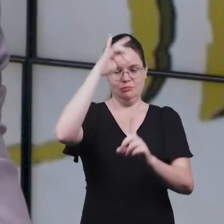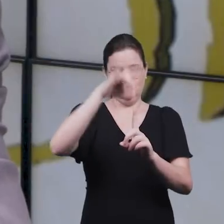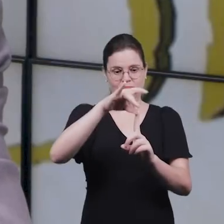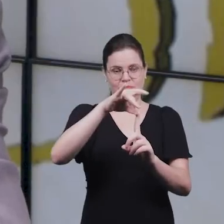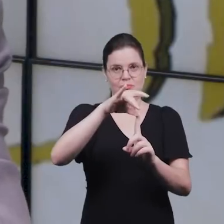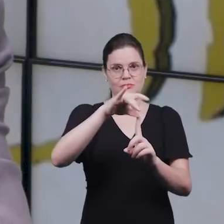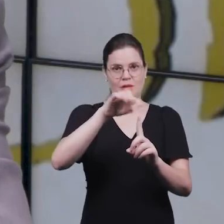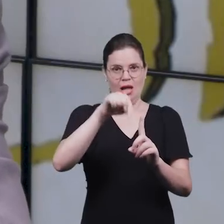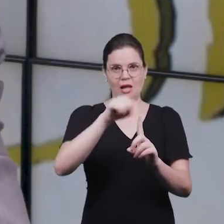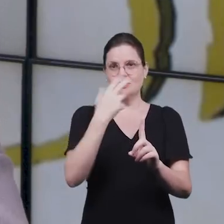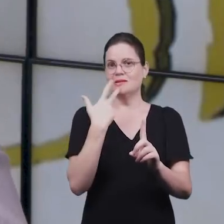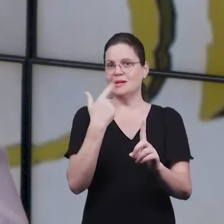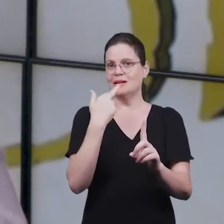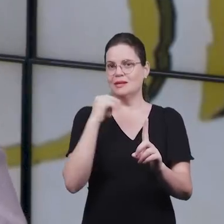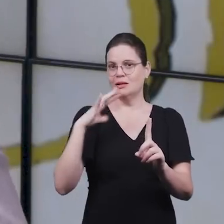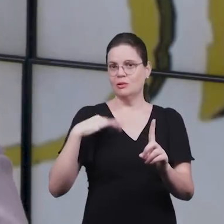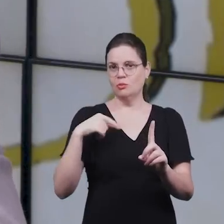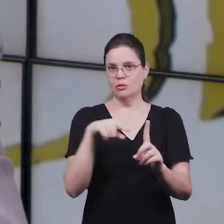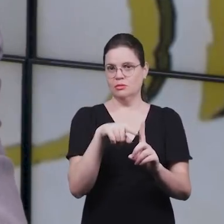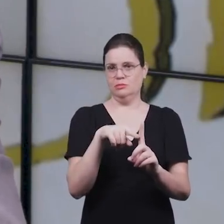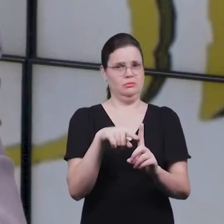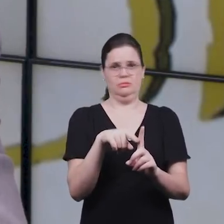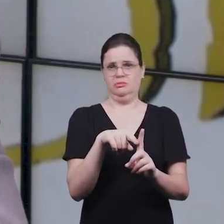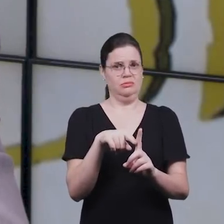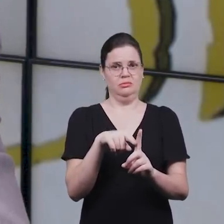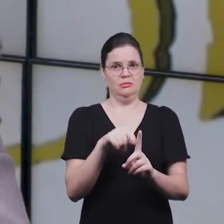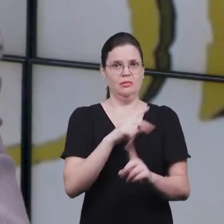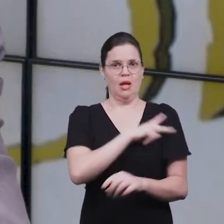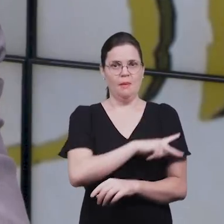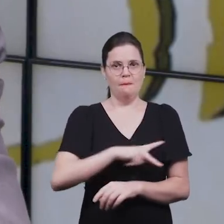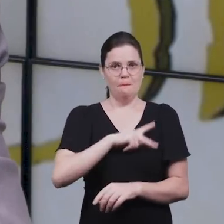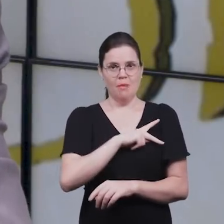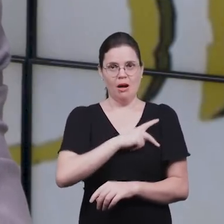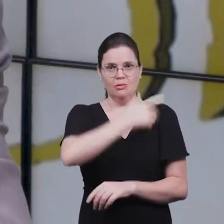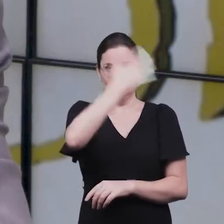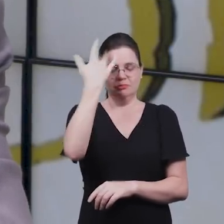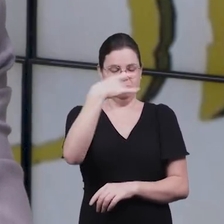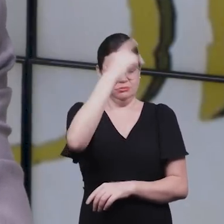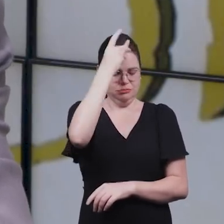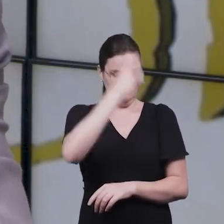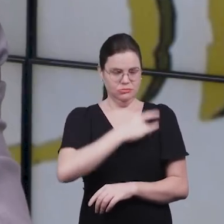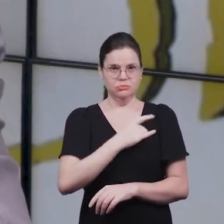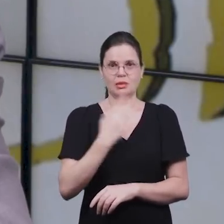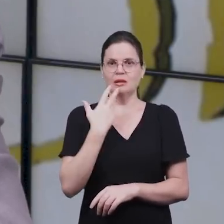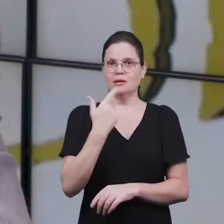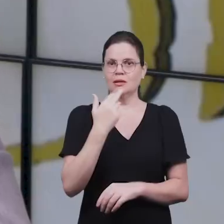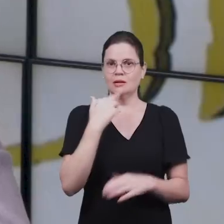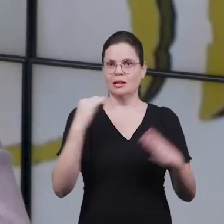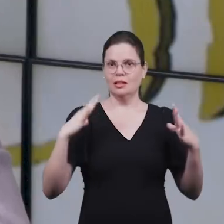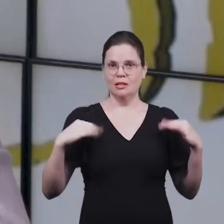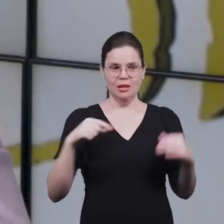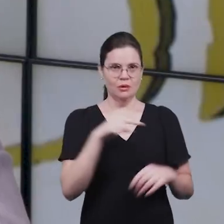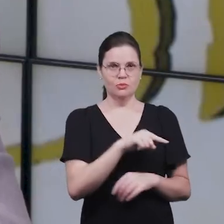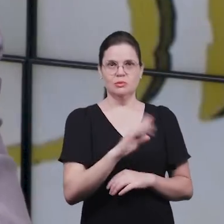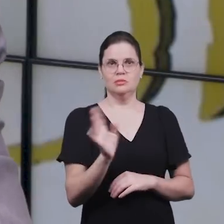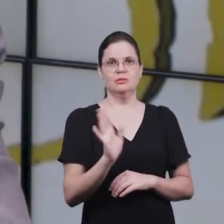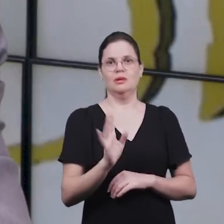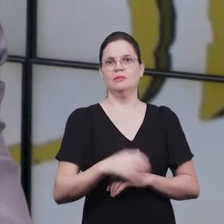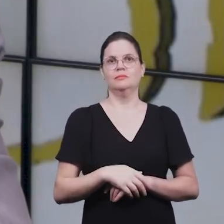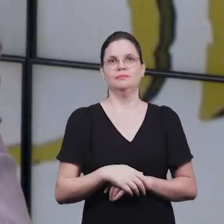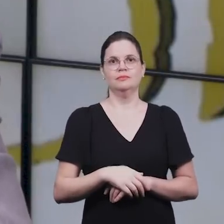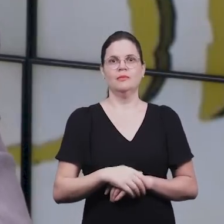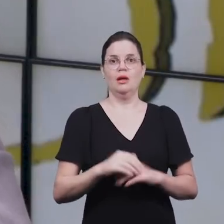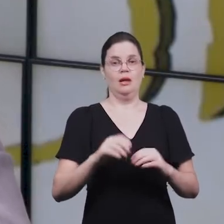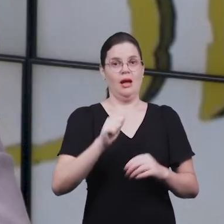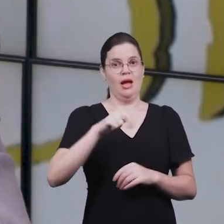e não falou línguas. Paulo foi batizado com o Espírito Santo e não falou línguas. Ananias chega, ora por ele, fala assim, ele